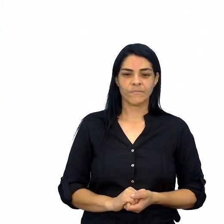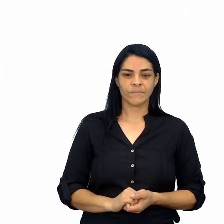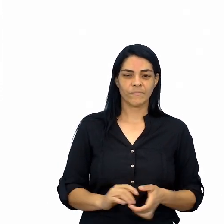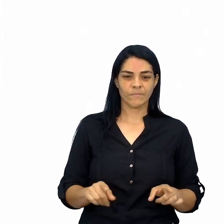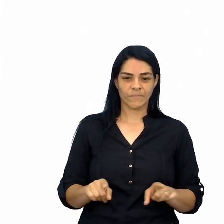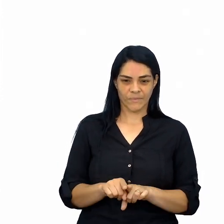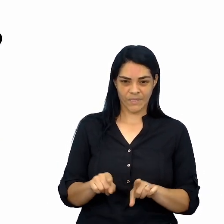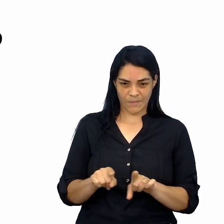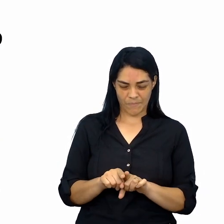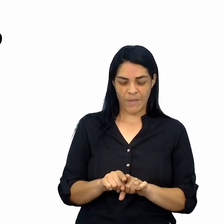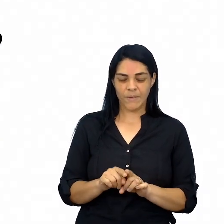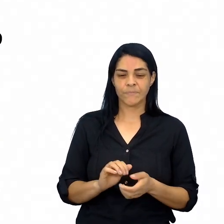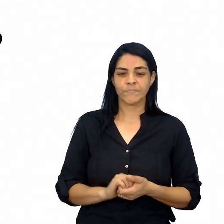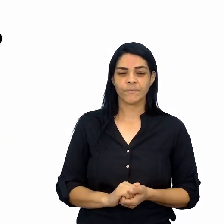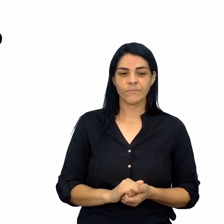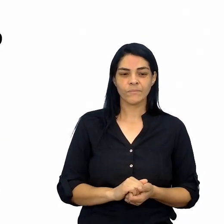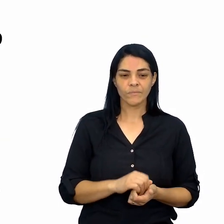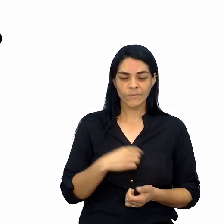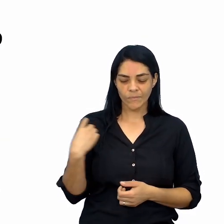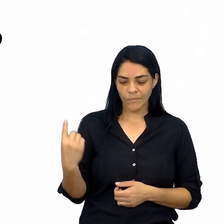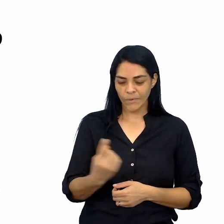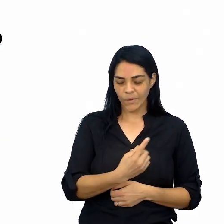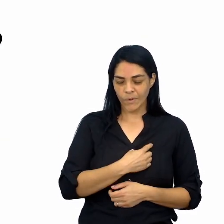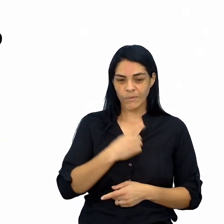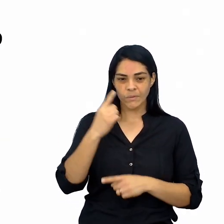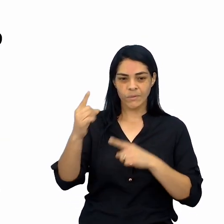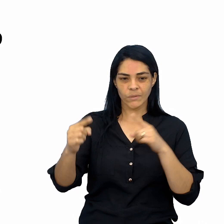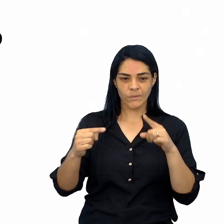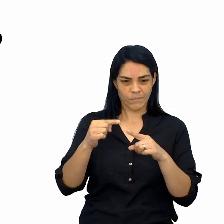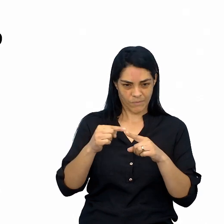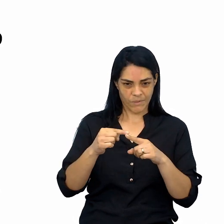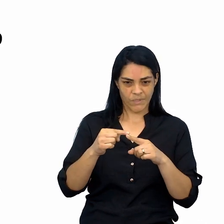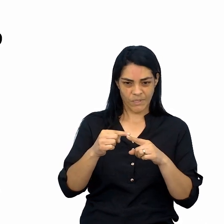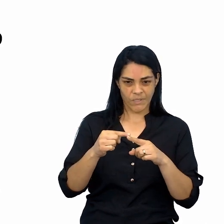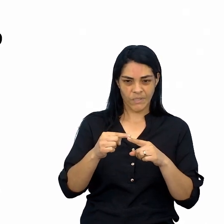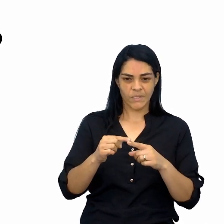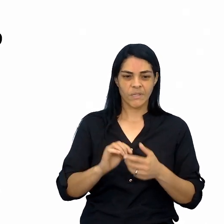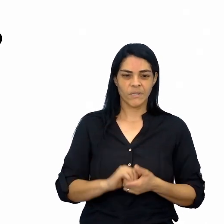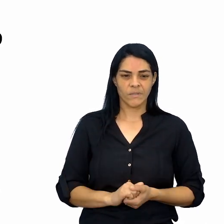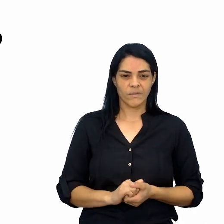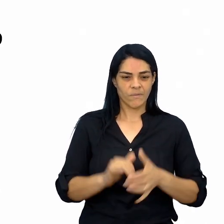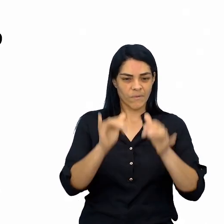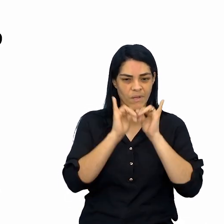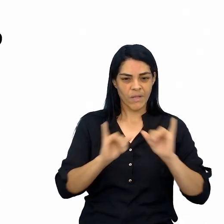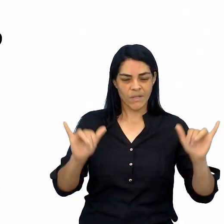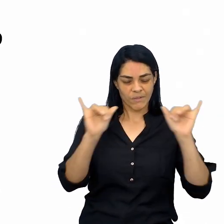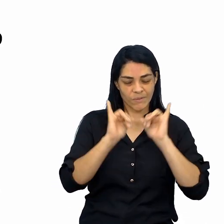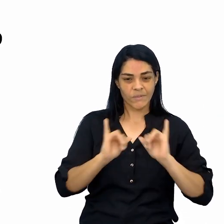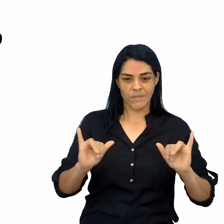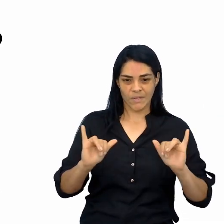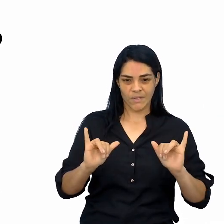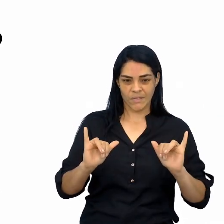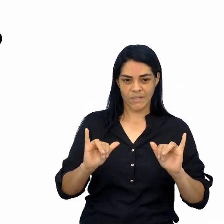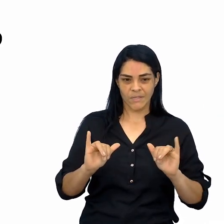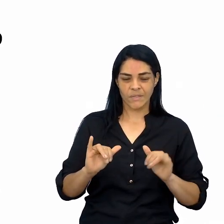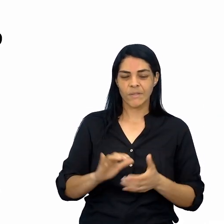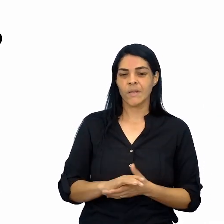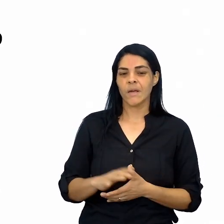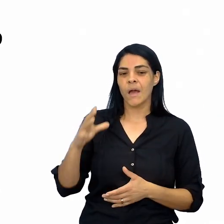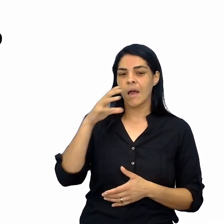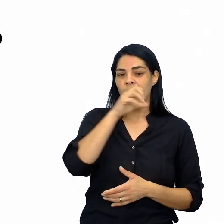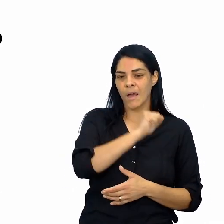Diante dessa agenda, os nossos objetivos já ficam anunciados, né? Vamos